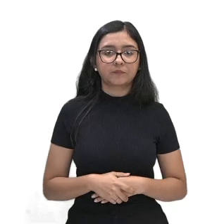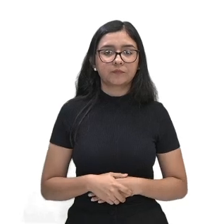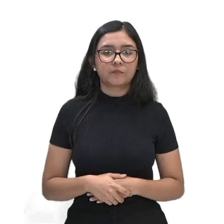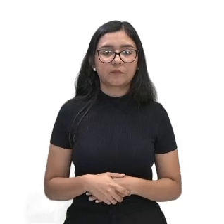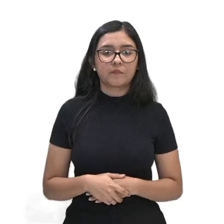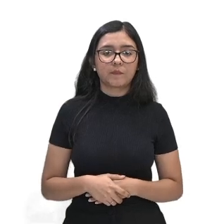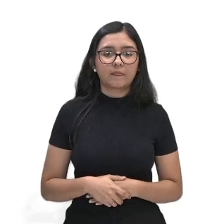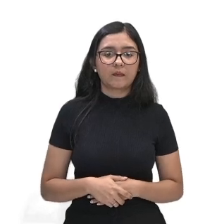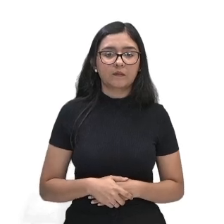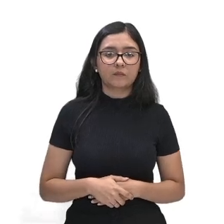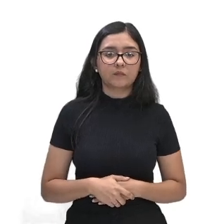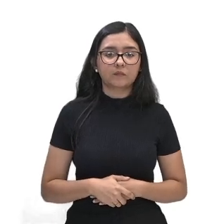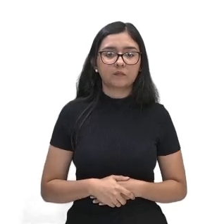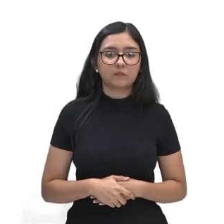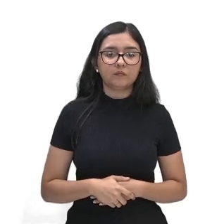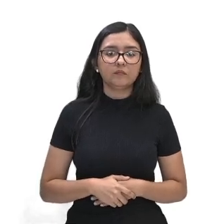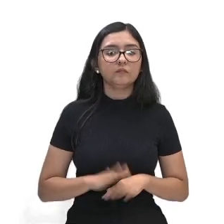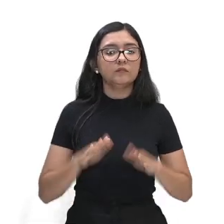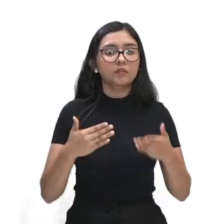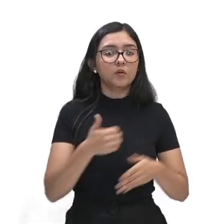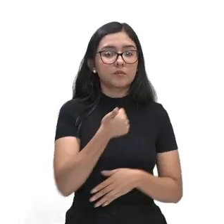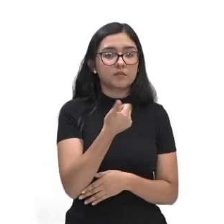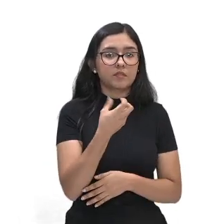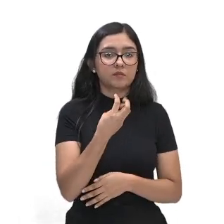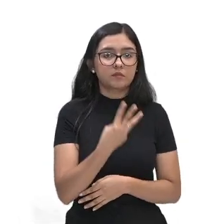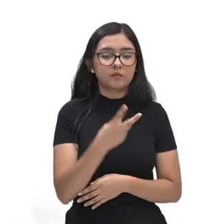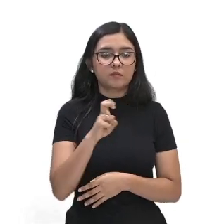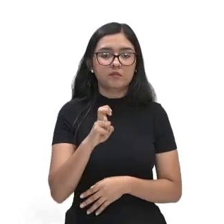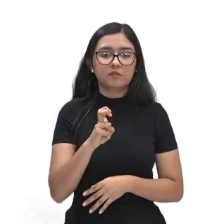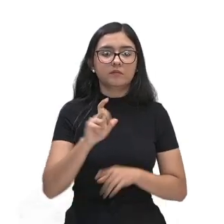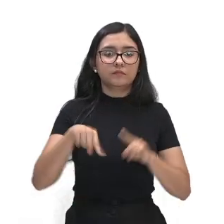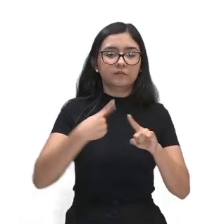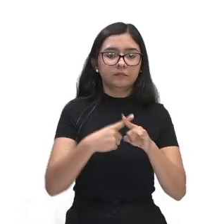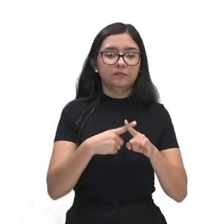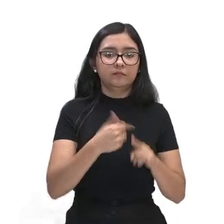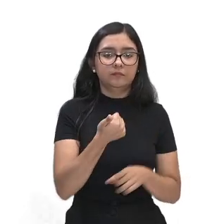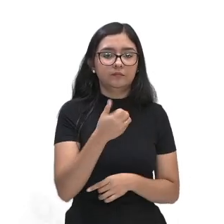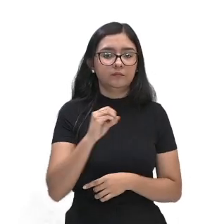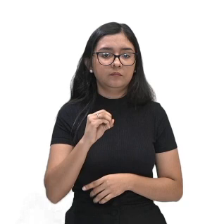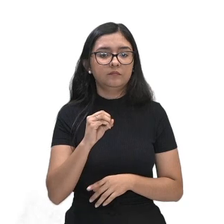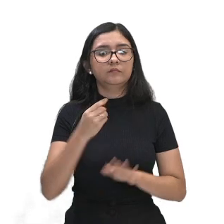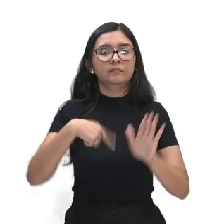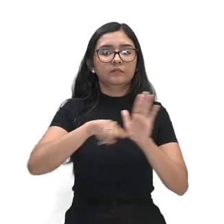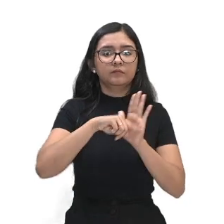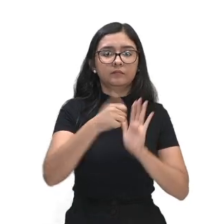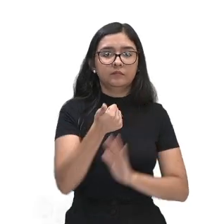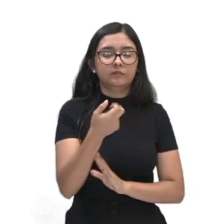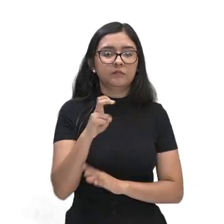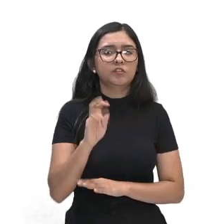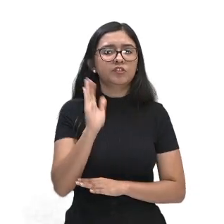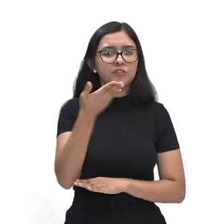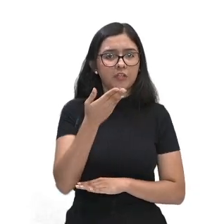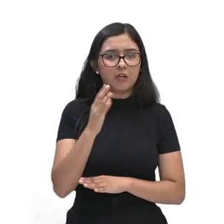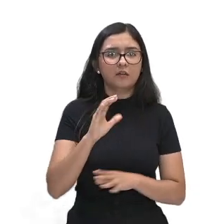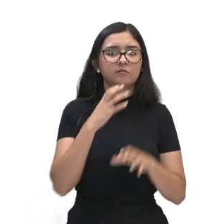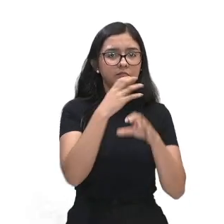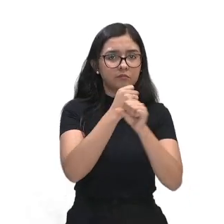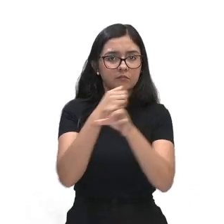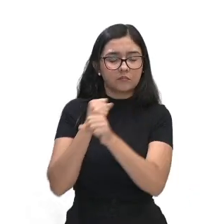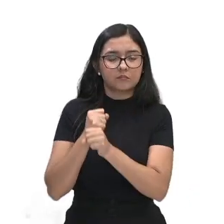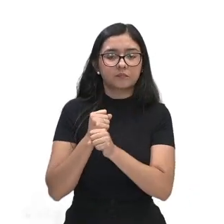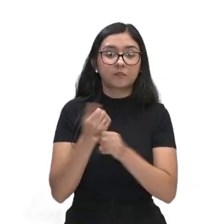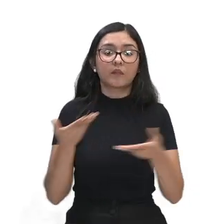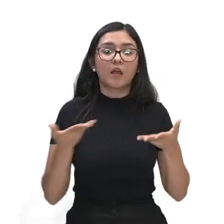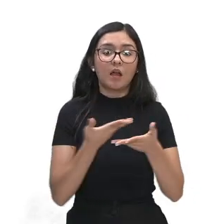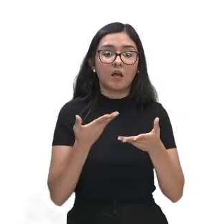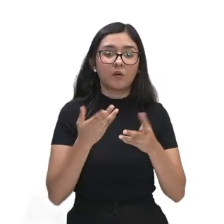Tá? Então aqui fica 135 vezes 10 a menos 15. Já resolvi o que está no numerador. Agora o que está